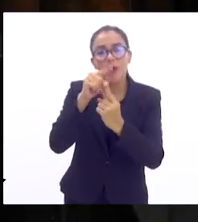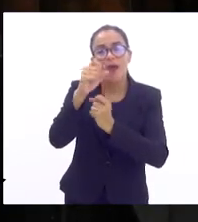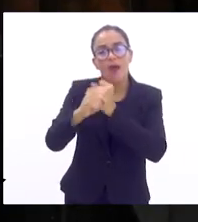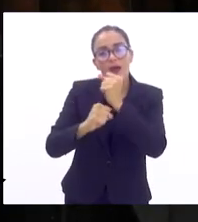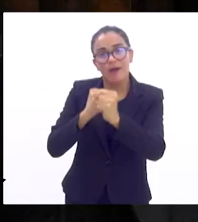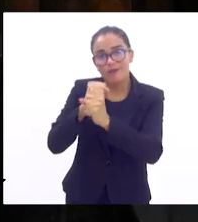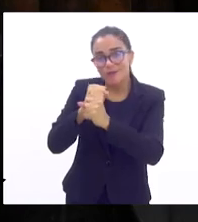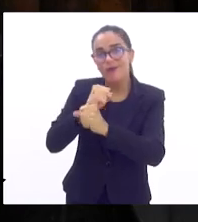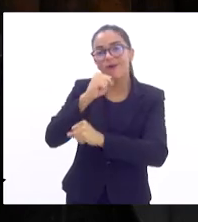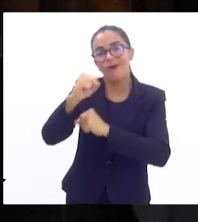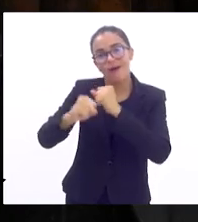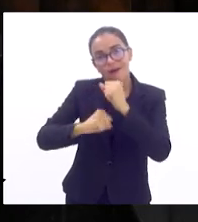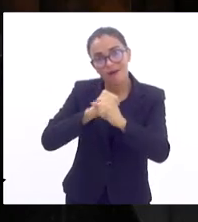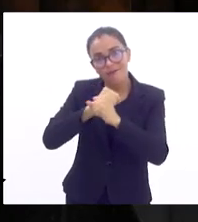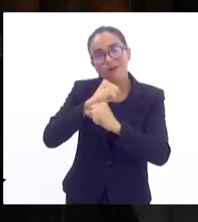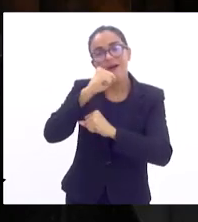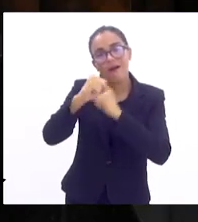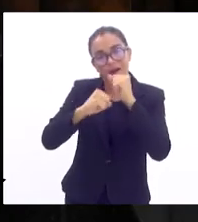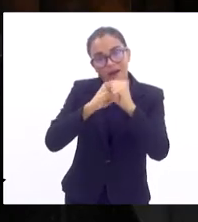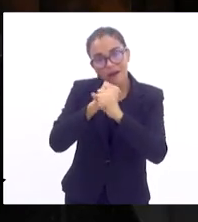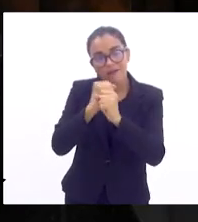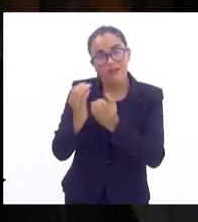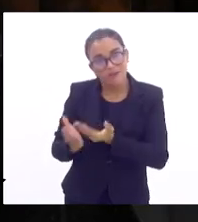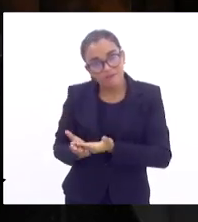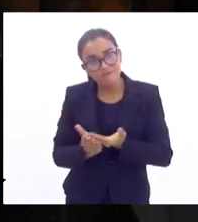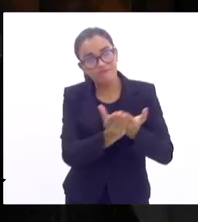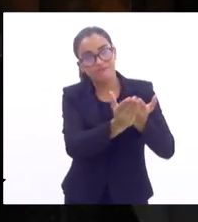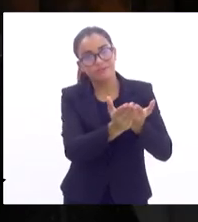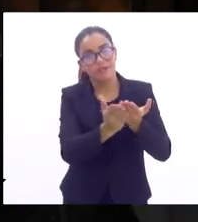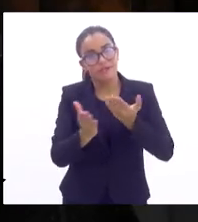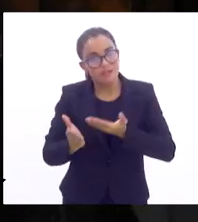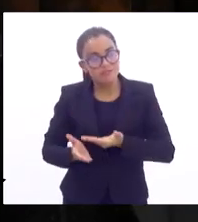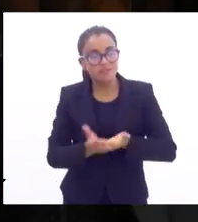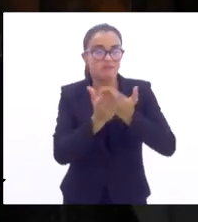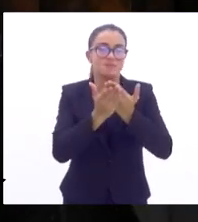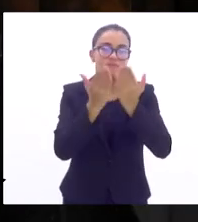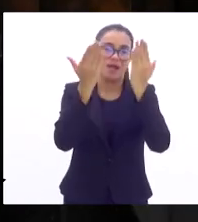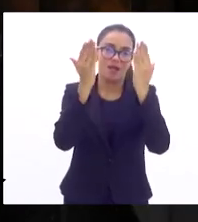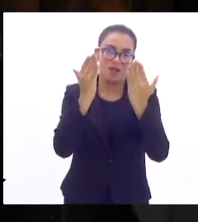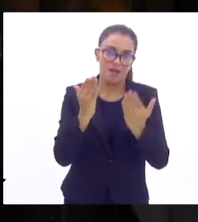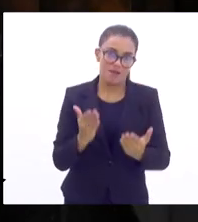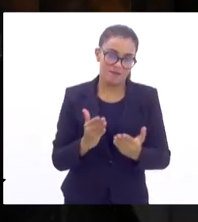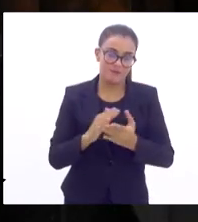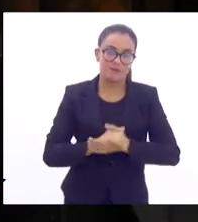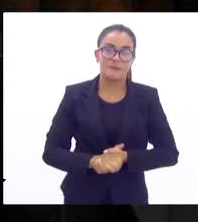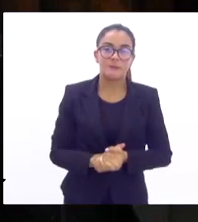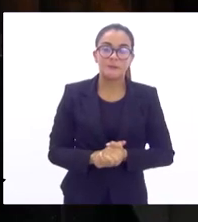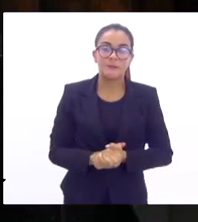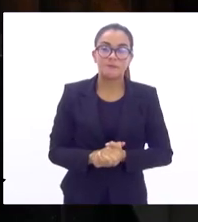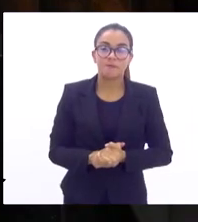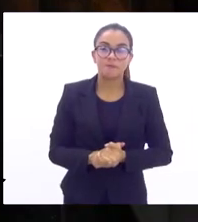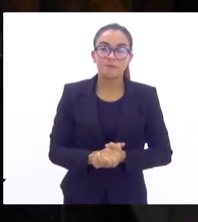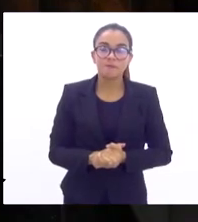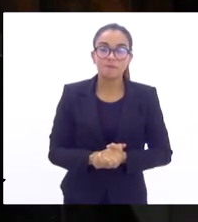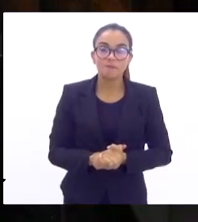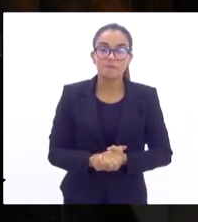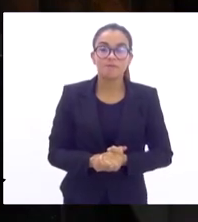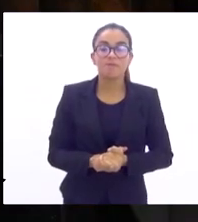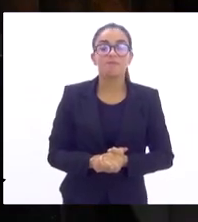que são encaminhados por Parlamento a cada 4 anos